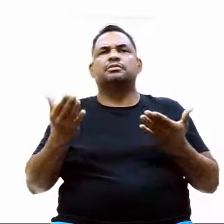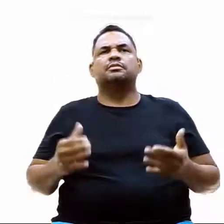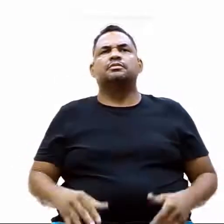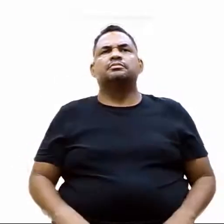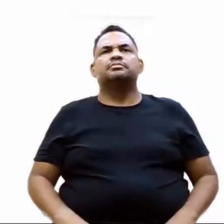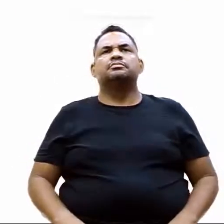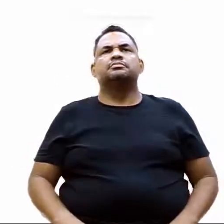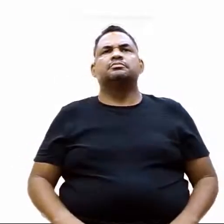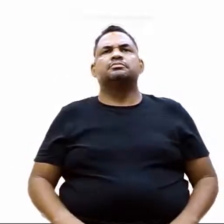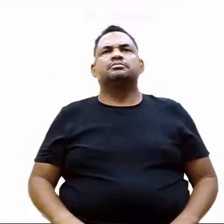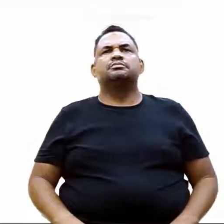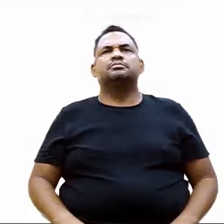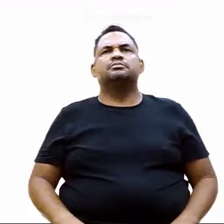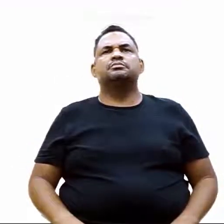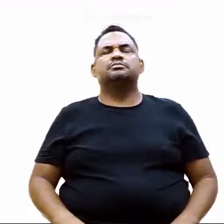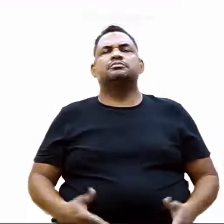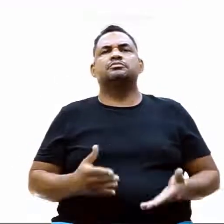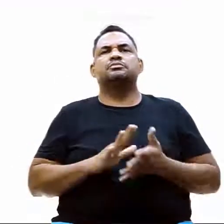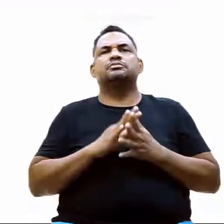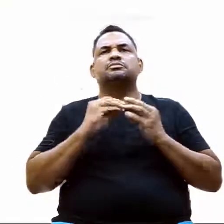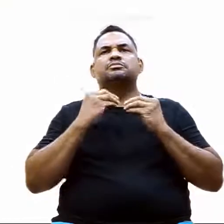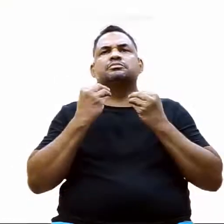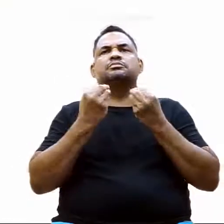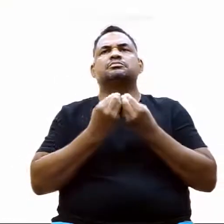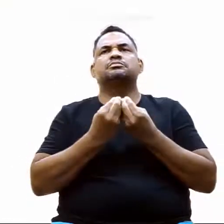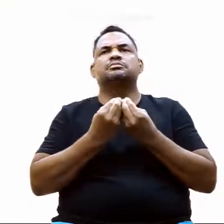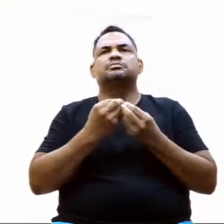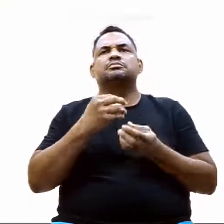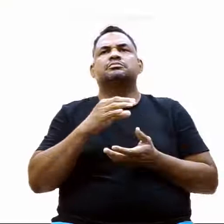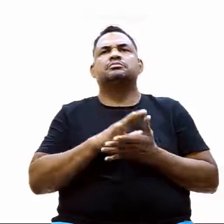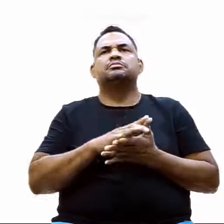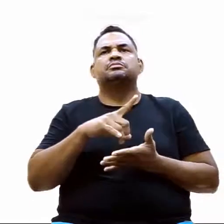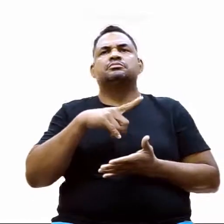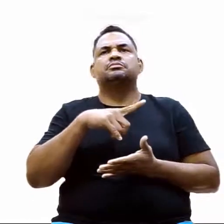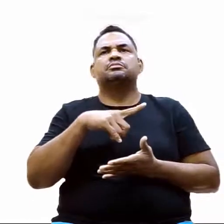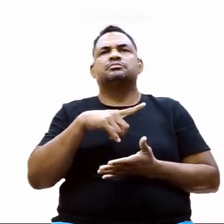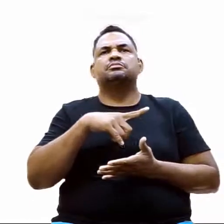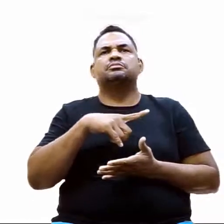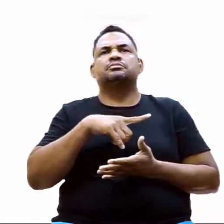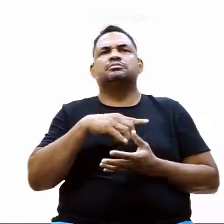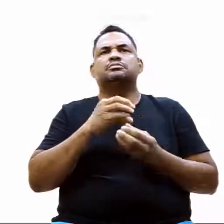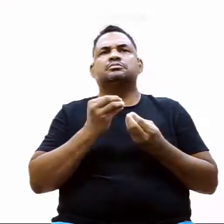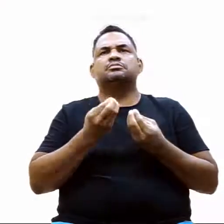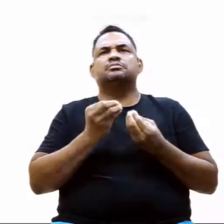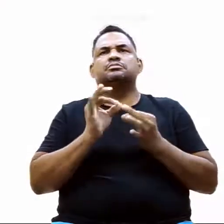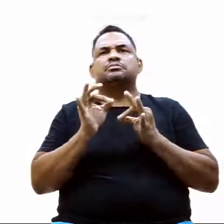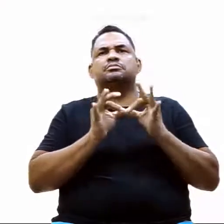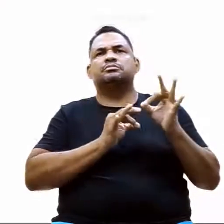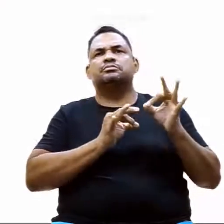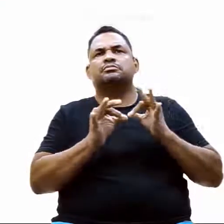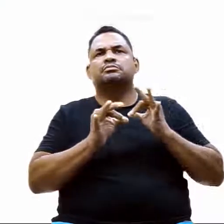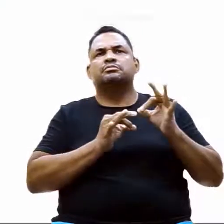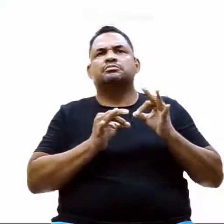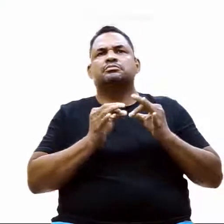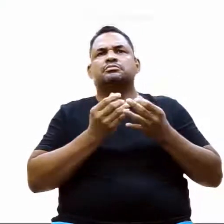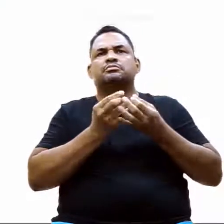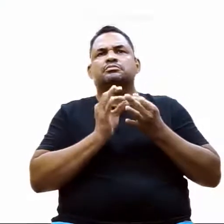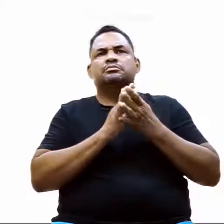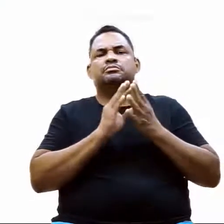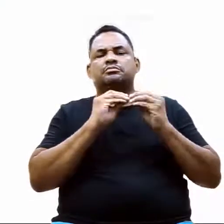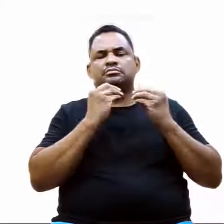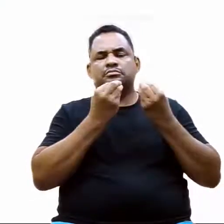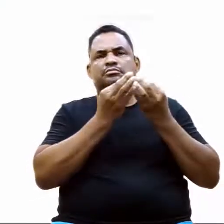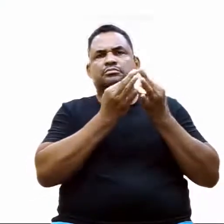uma determinada substância composta, ela é formada por substâncias